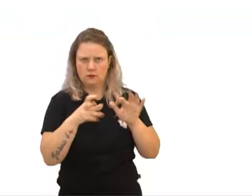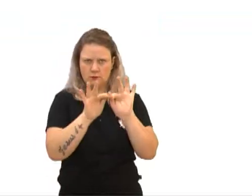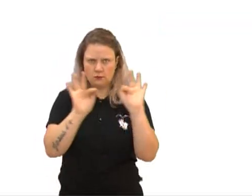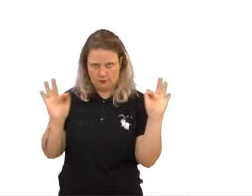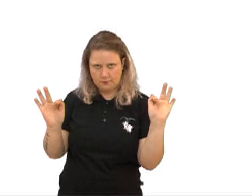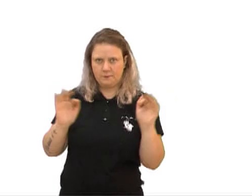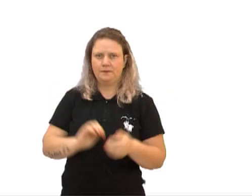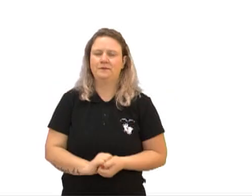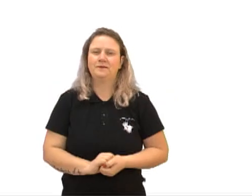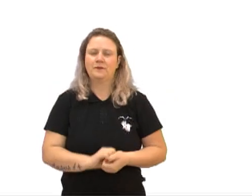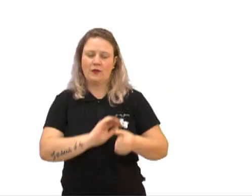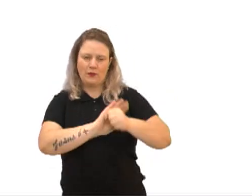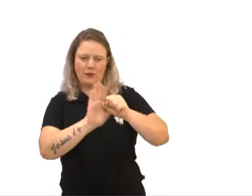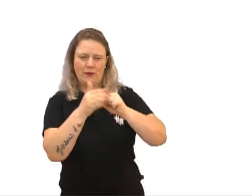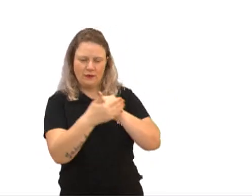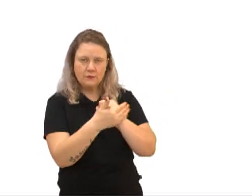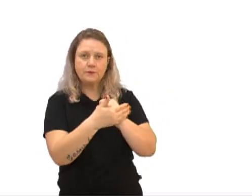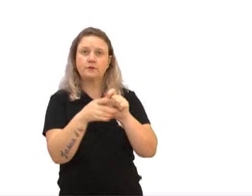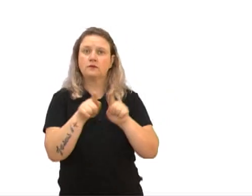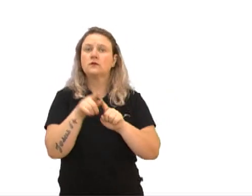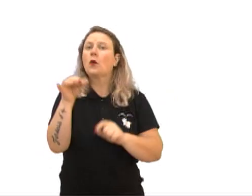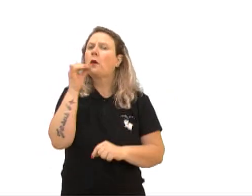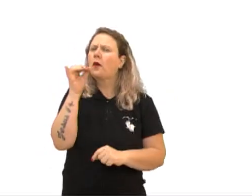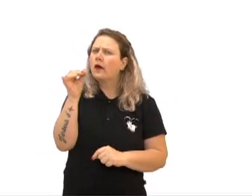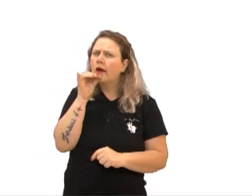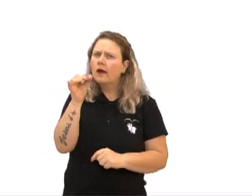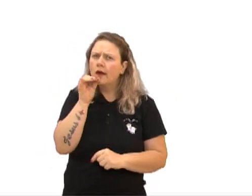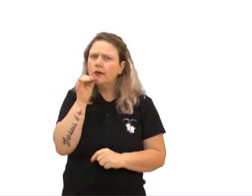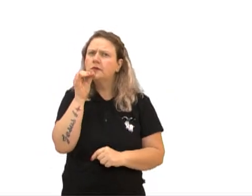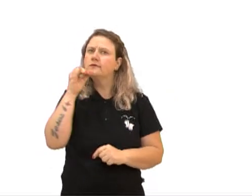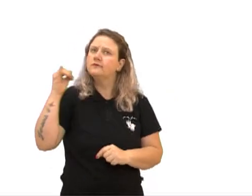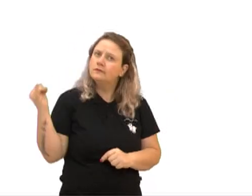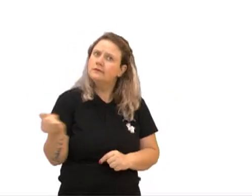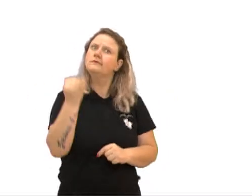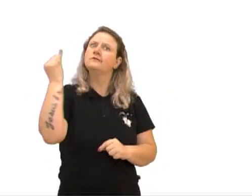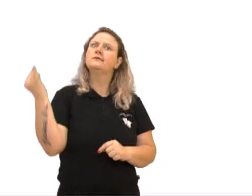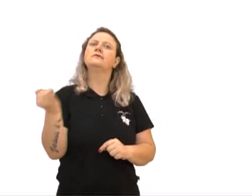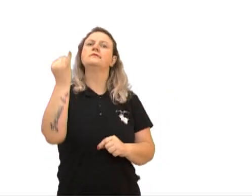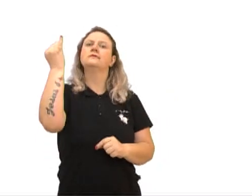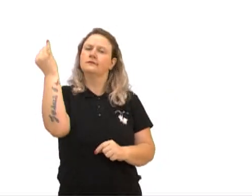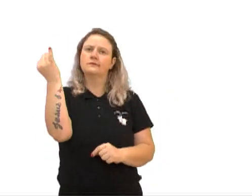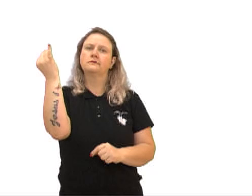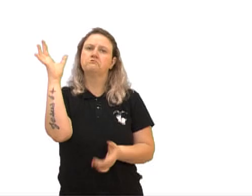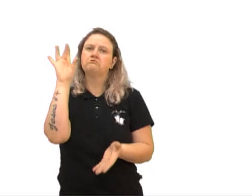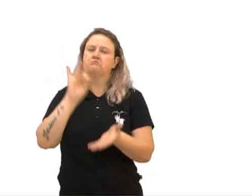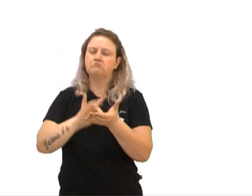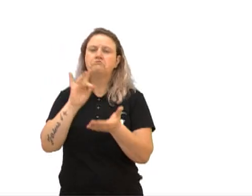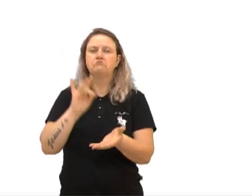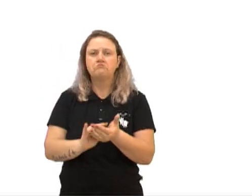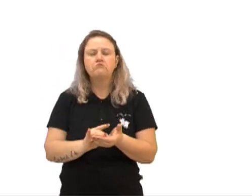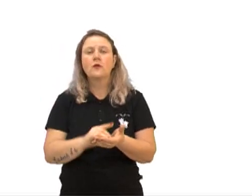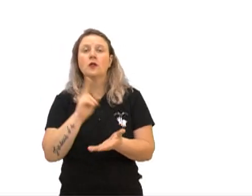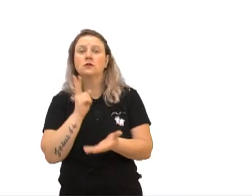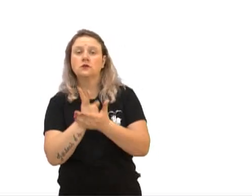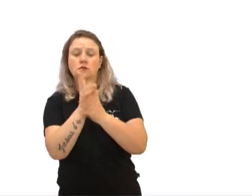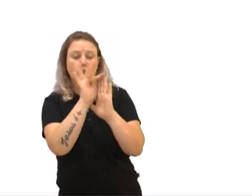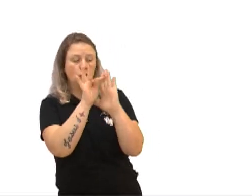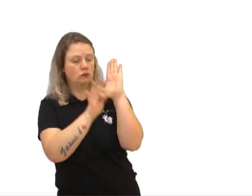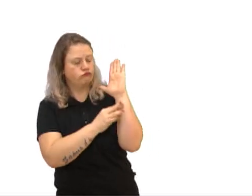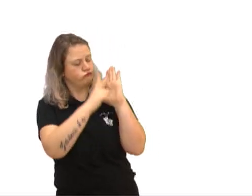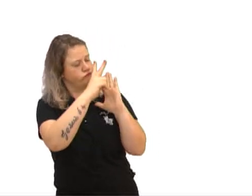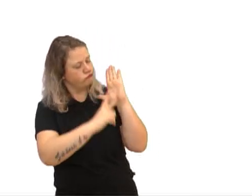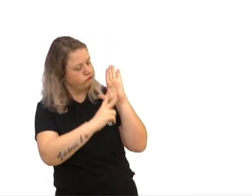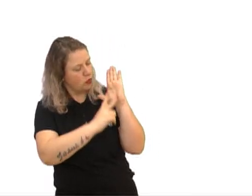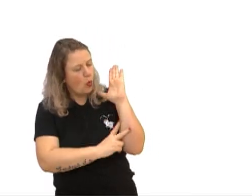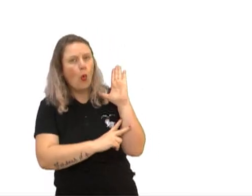Isso mesmo. Esse é um exemplo bastante relevante, professora Rosa. Porque sempre vem nos textos escritos